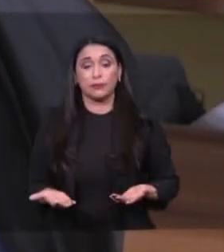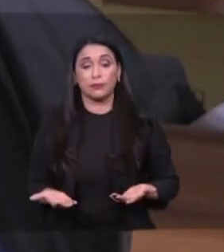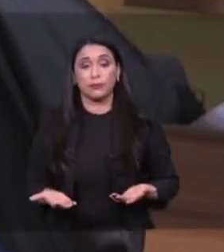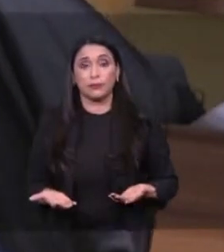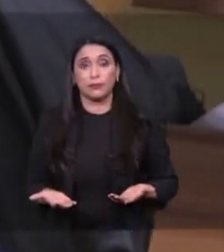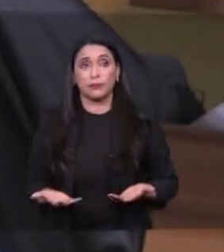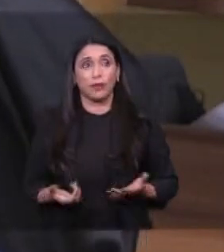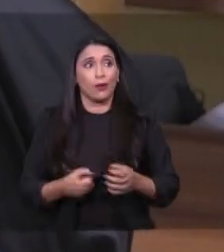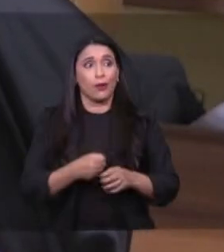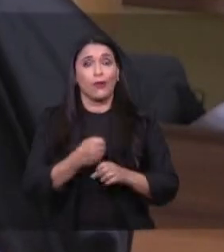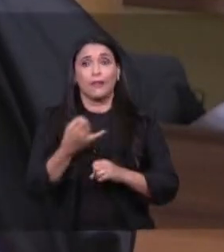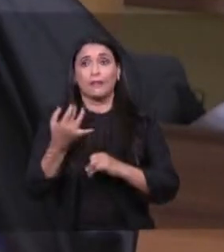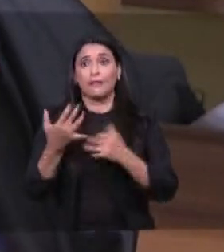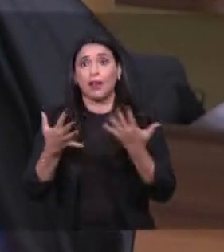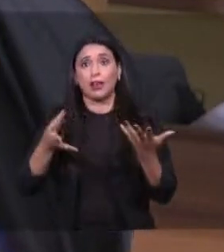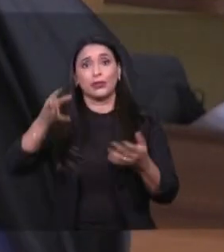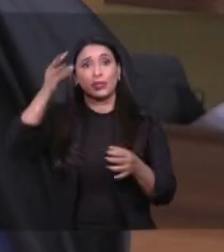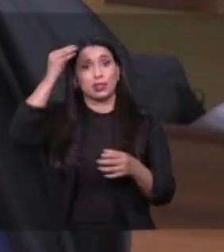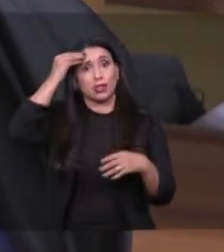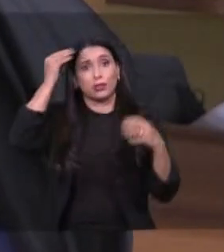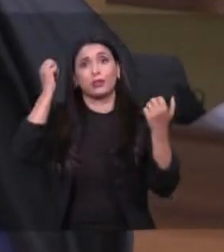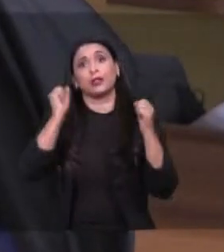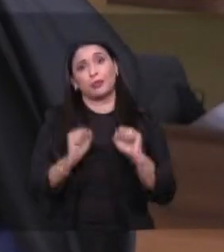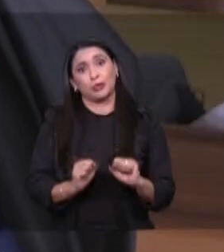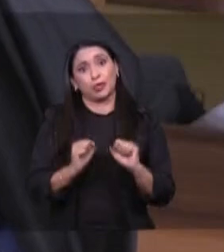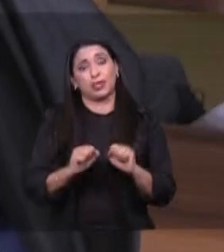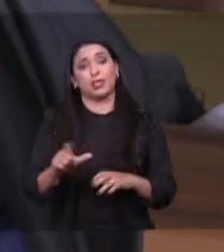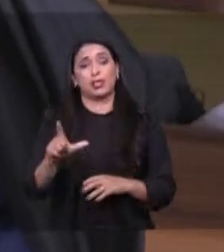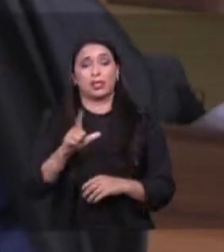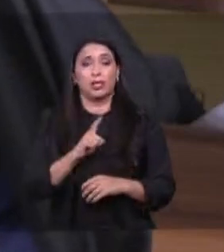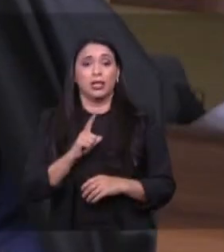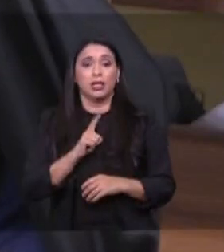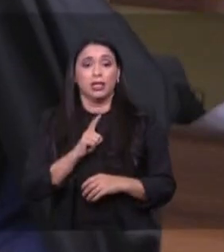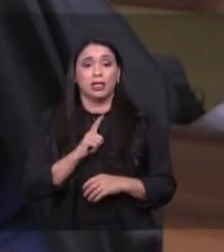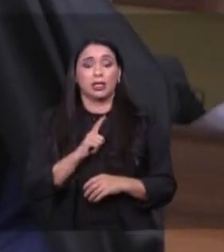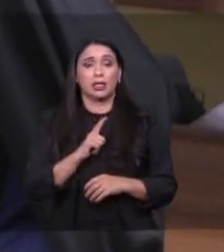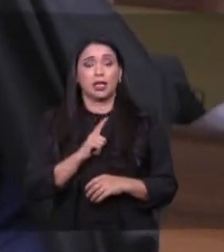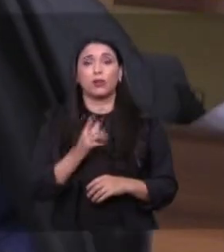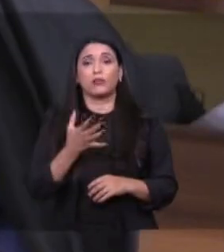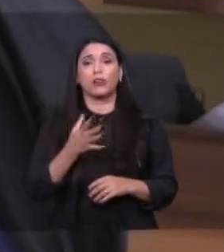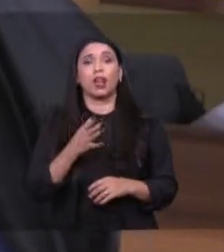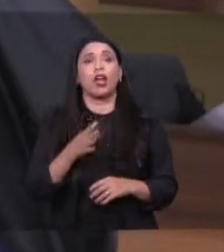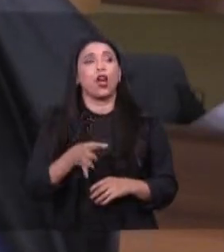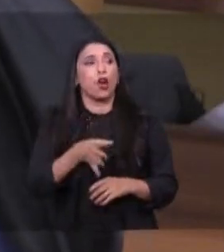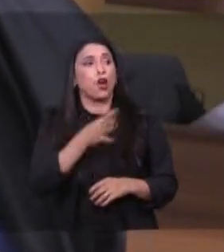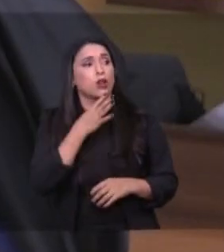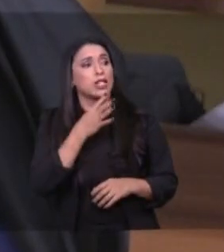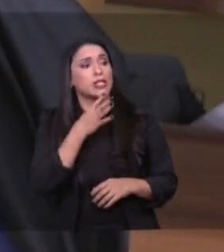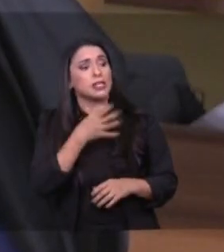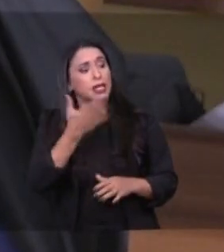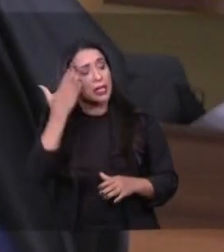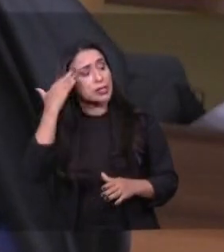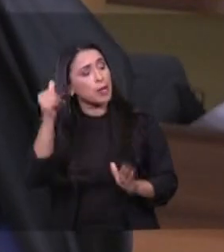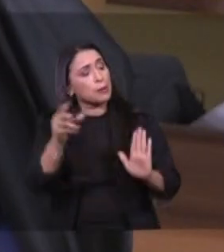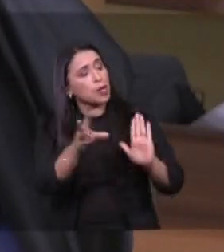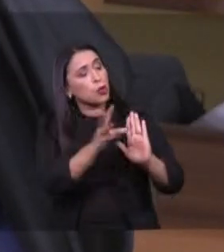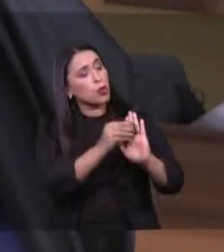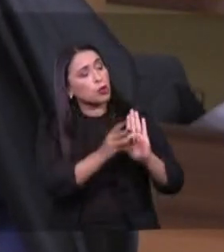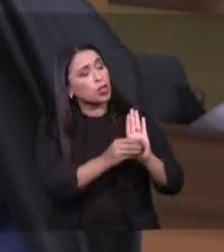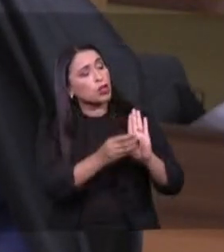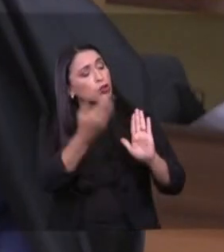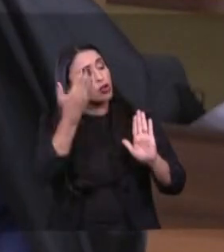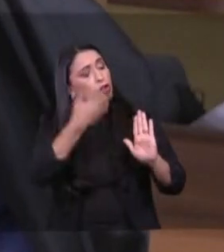Quais as inúmeras interpretações que se poderia dar sobre conhecer do conteúdo de